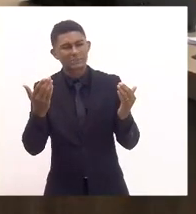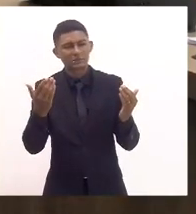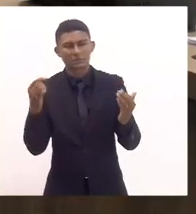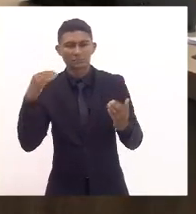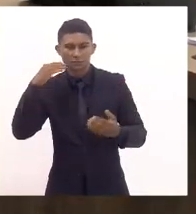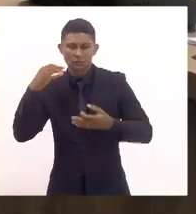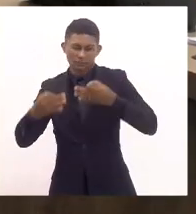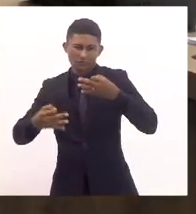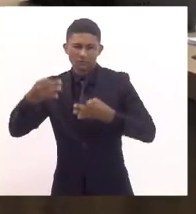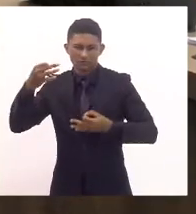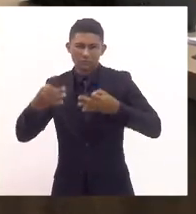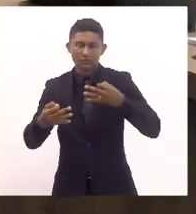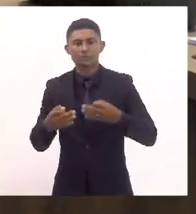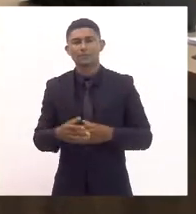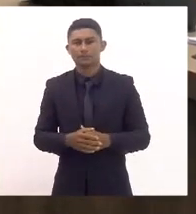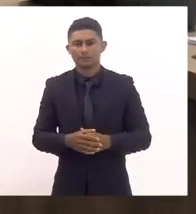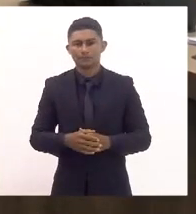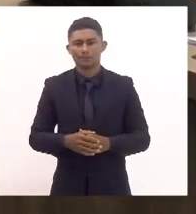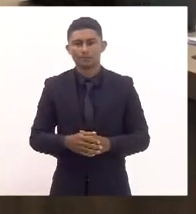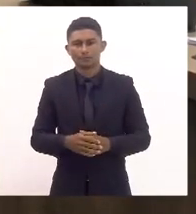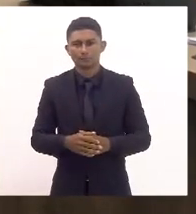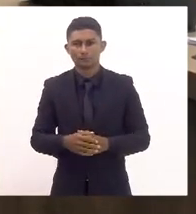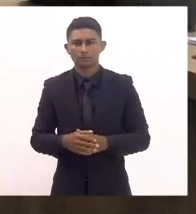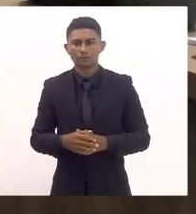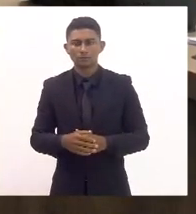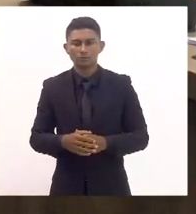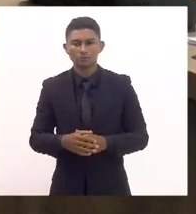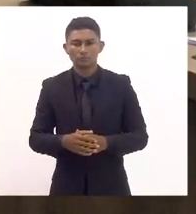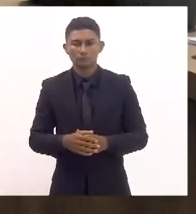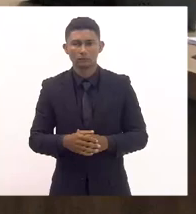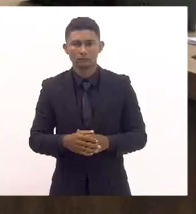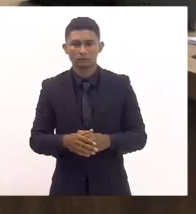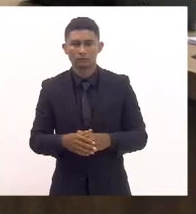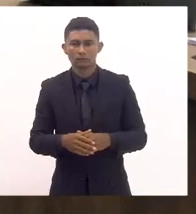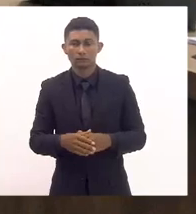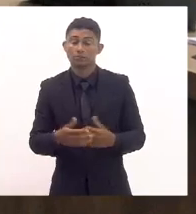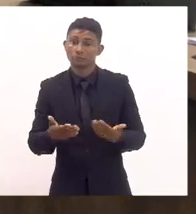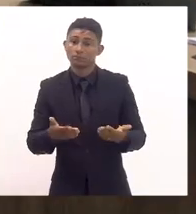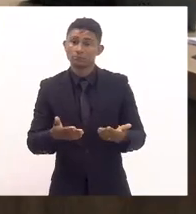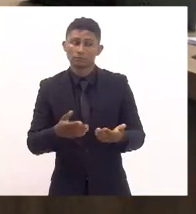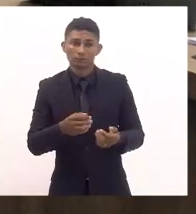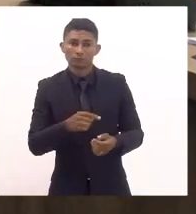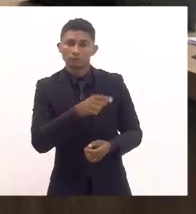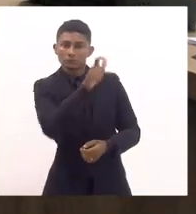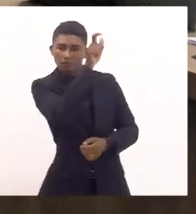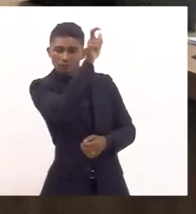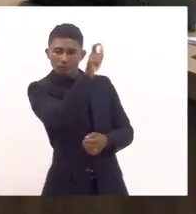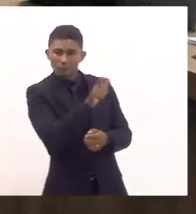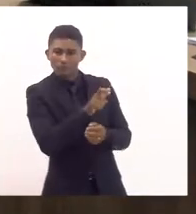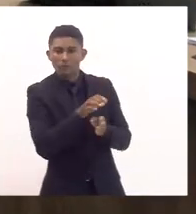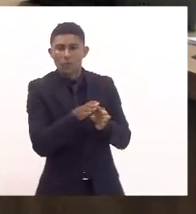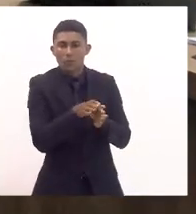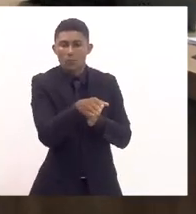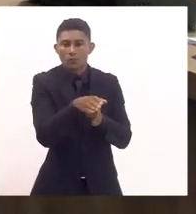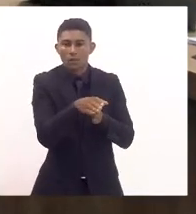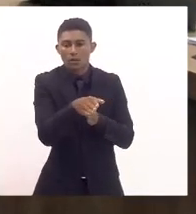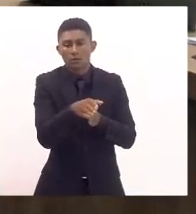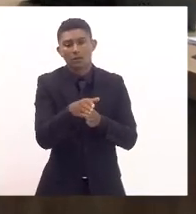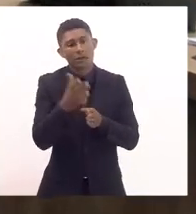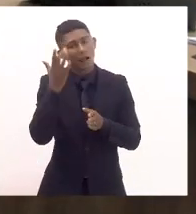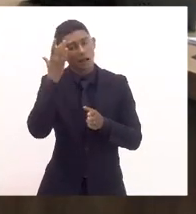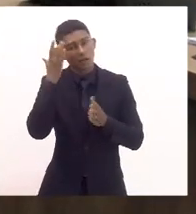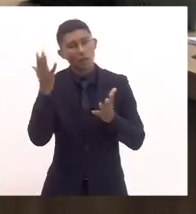da possibilidade de ter um conselheiro que tivesse ainda mais